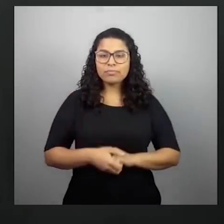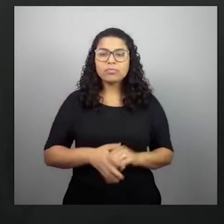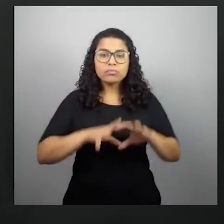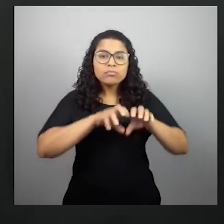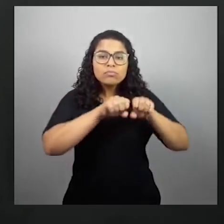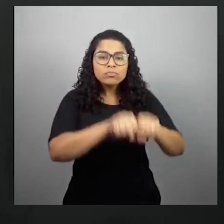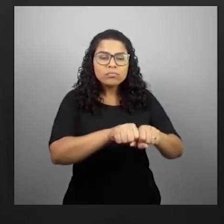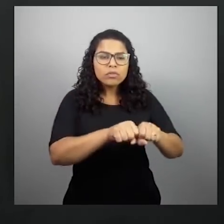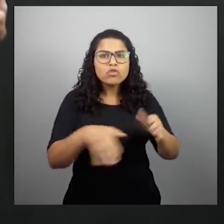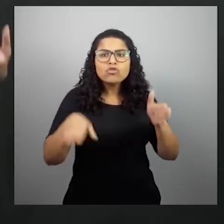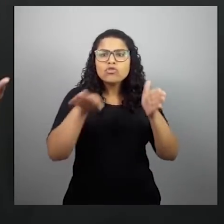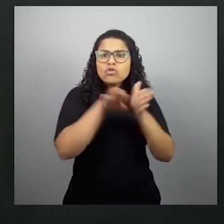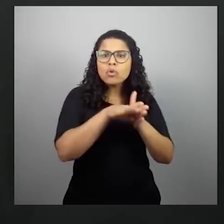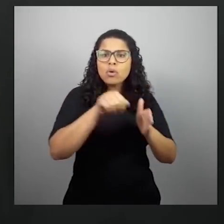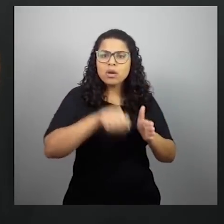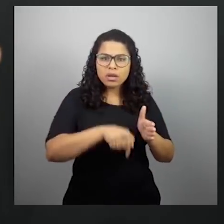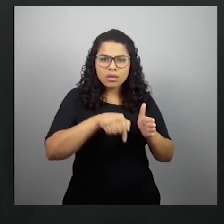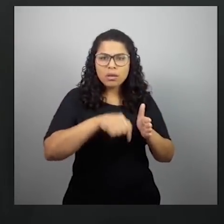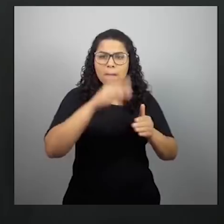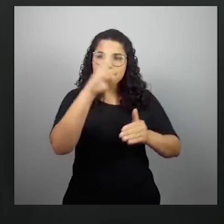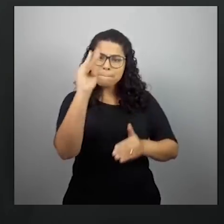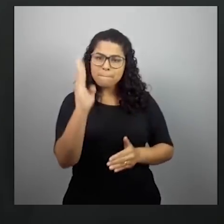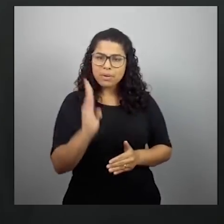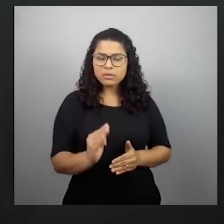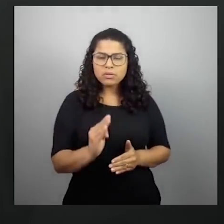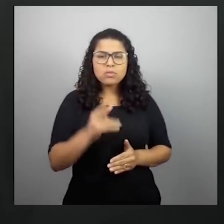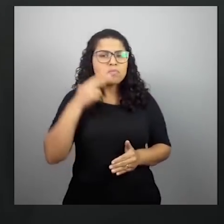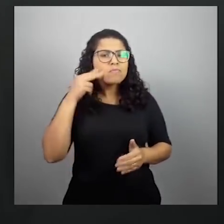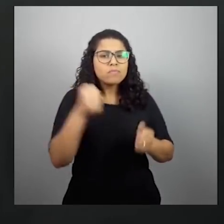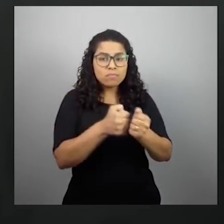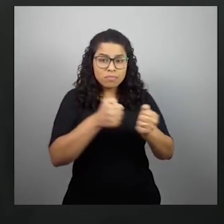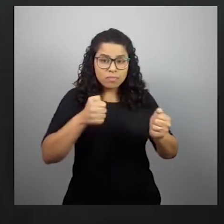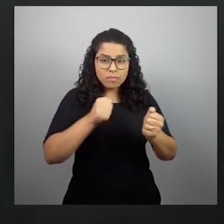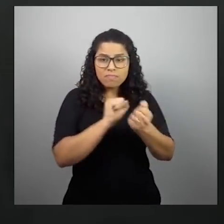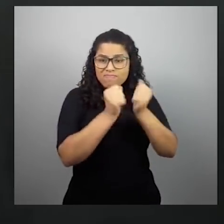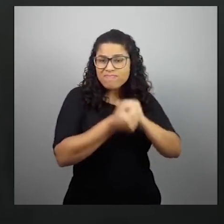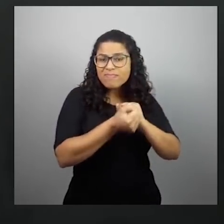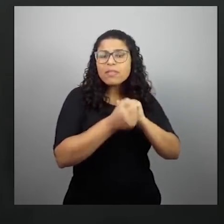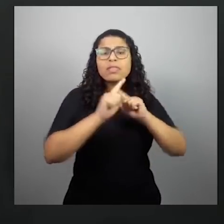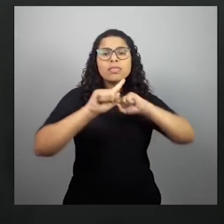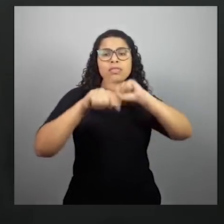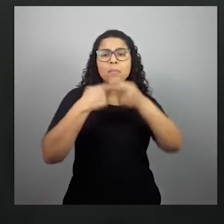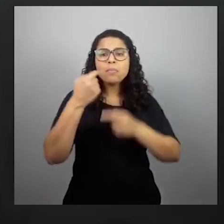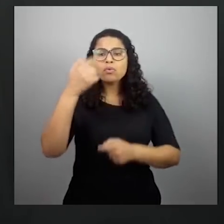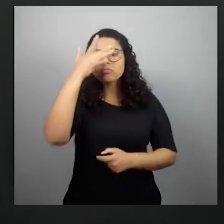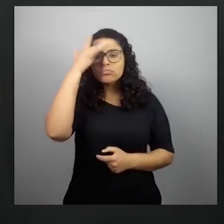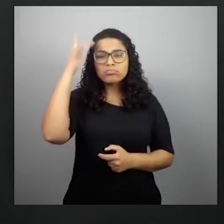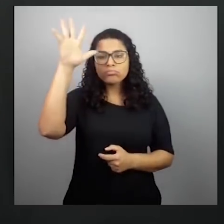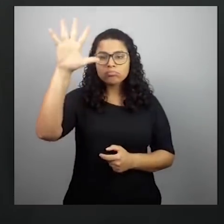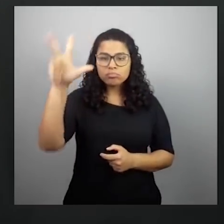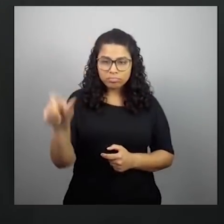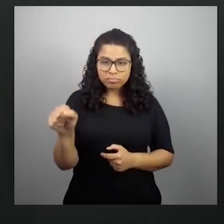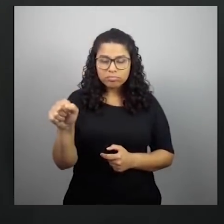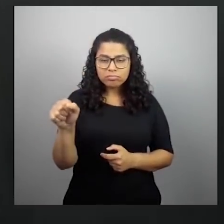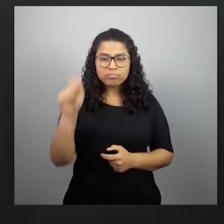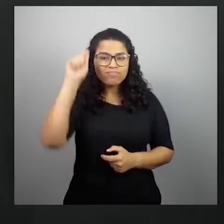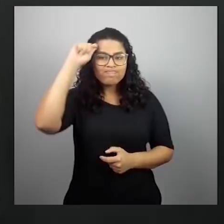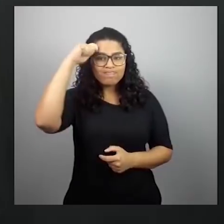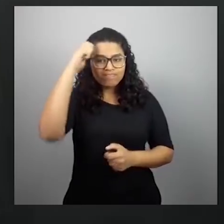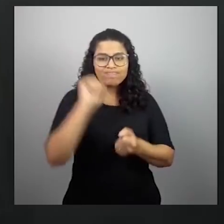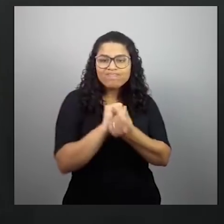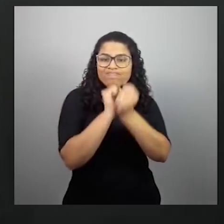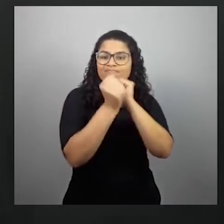colonizador chegou, submeteu os indígenas e depois os africanos, e mesmo depois, com o país independente, com o